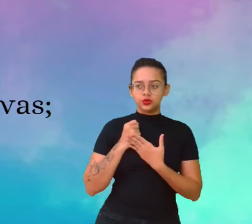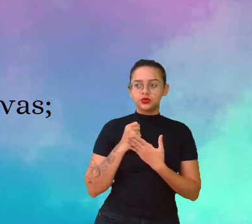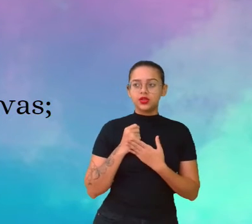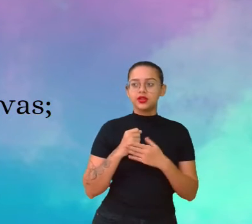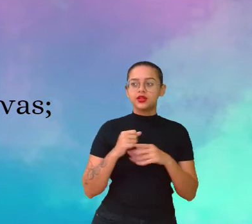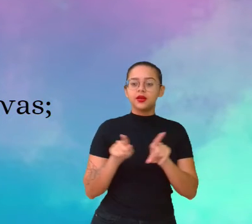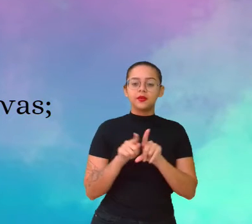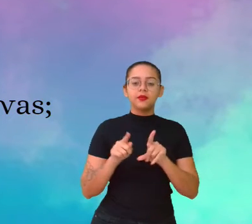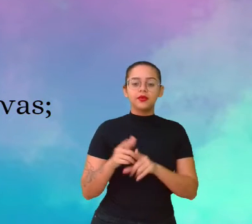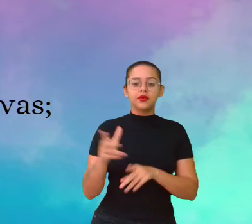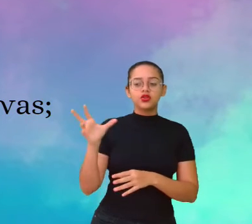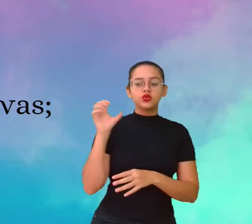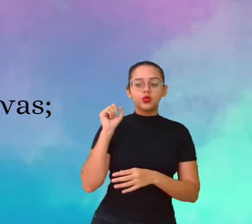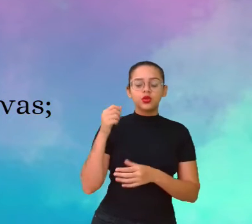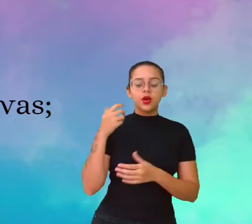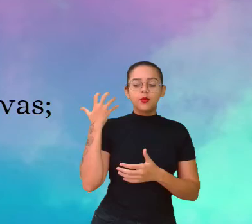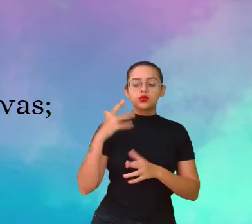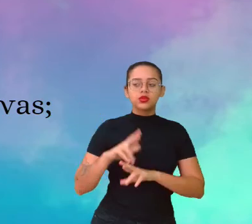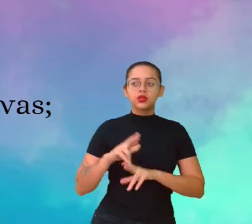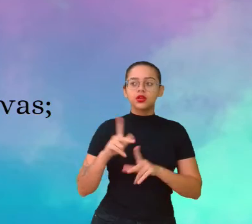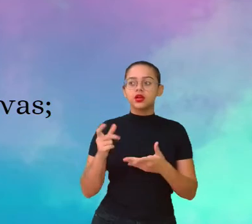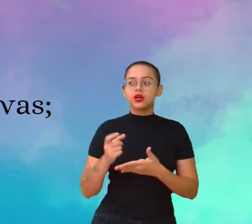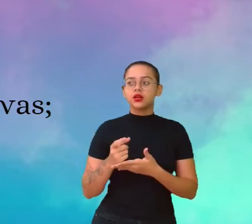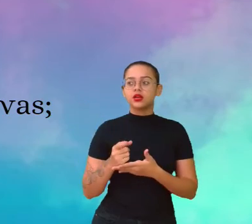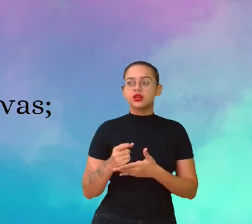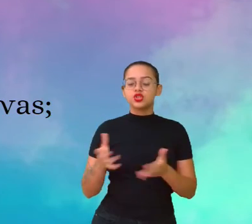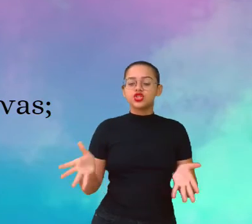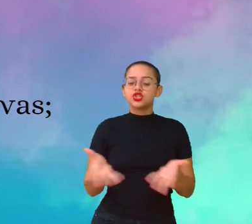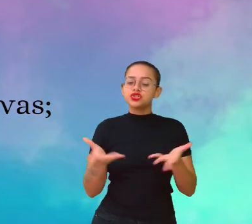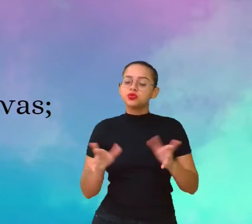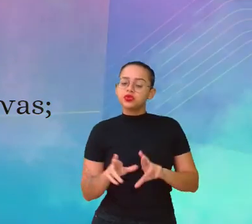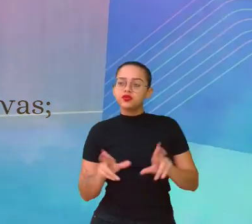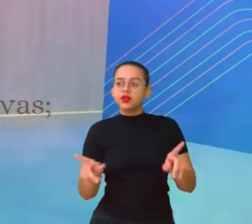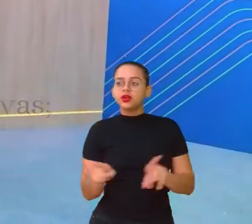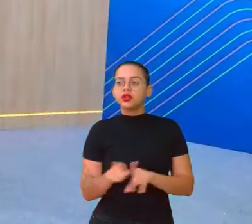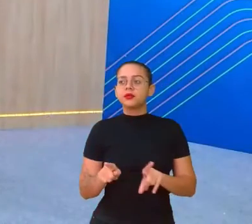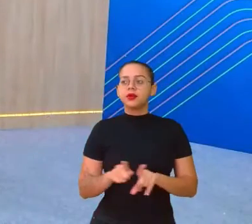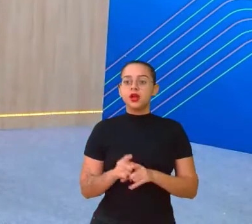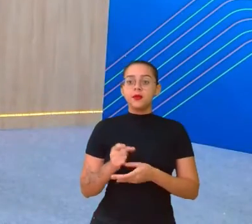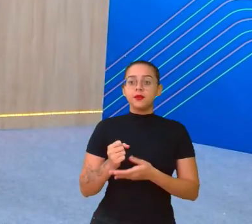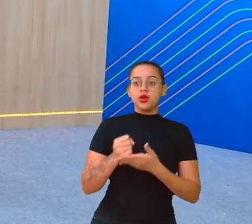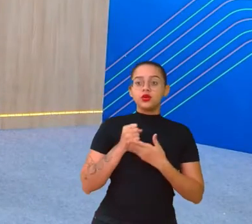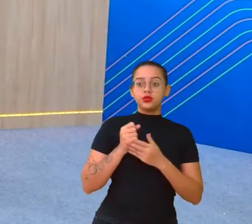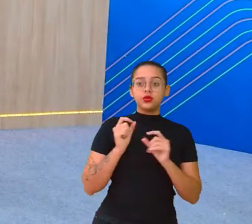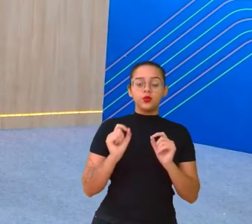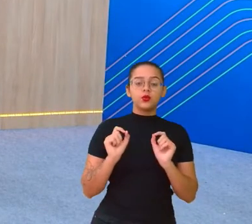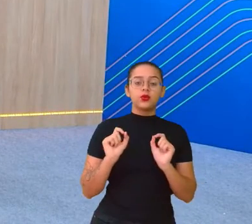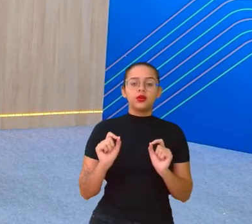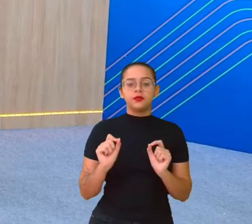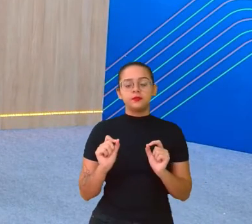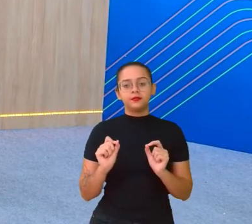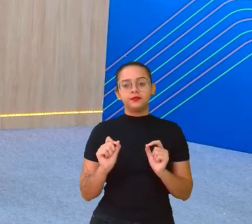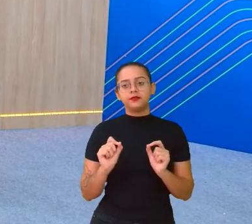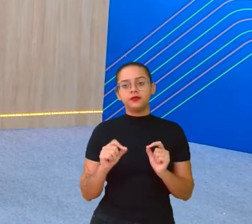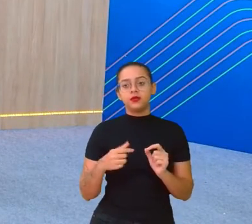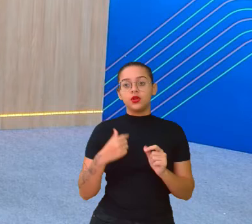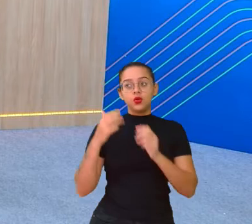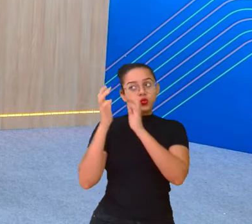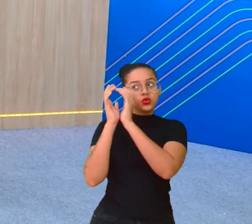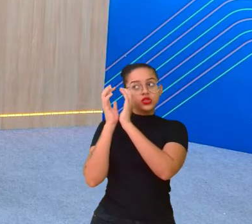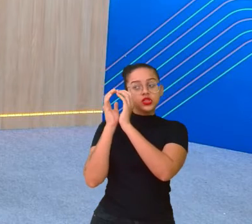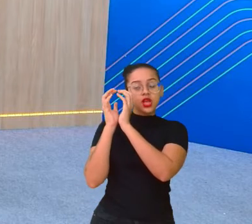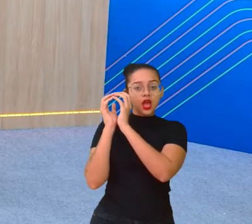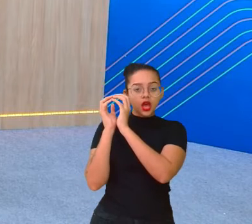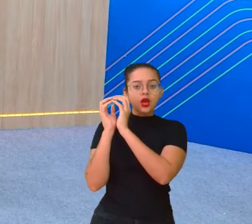músicas diferentes, né? Ajuda... Estilos diferentes, né? Ajuda a gente, ajuda nosso cérebro,